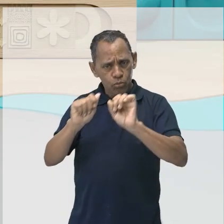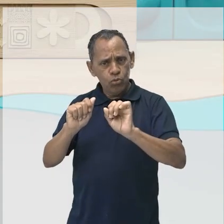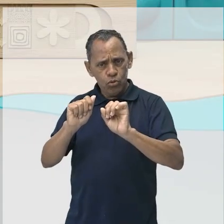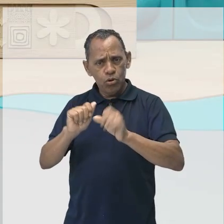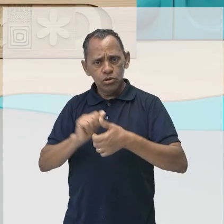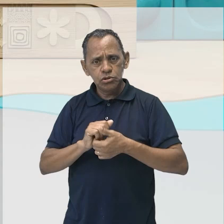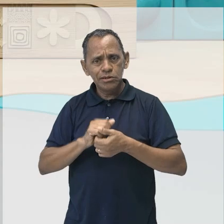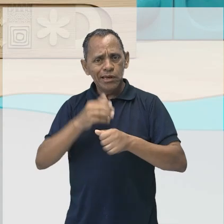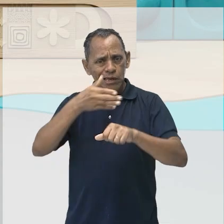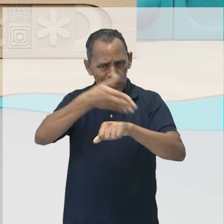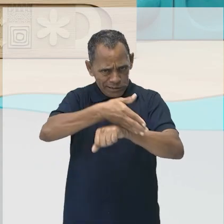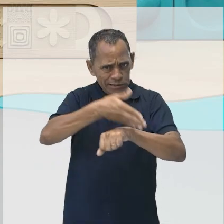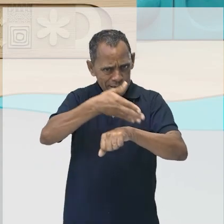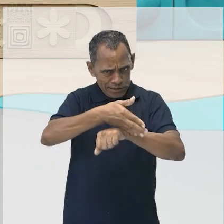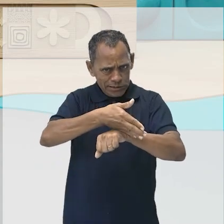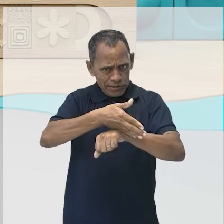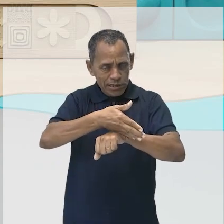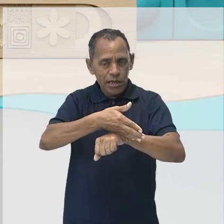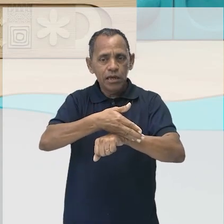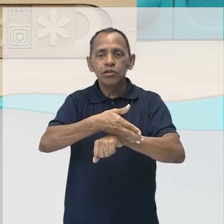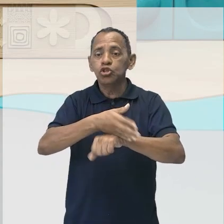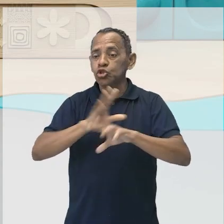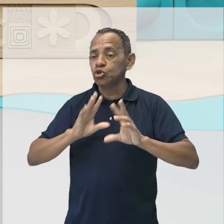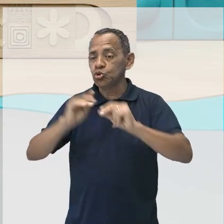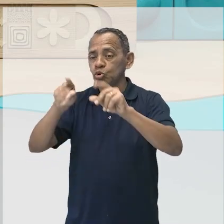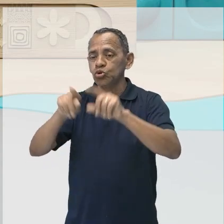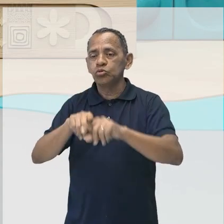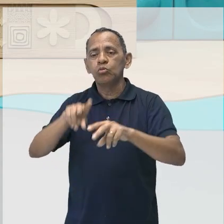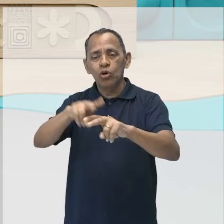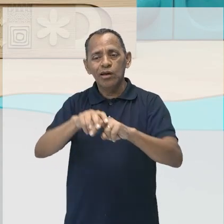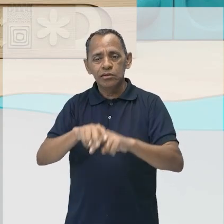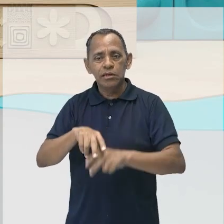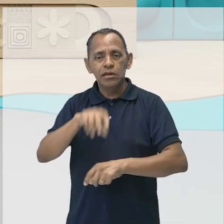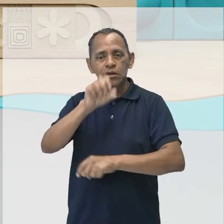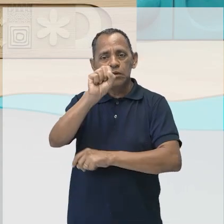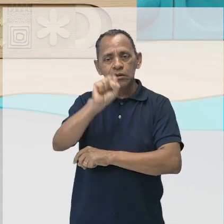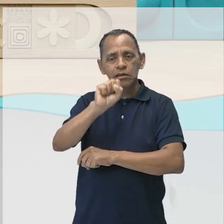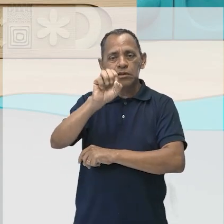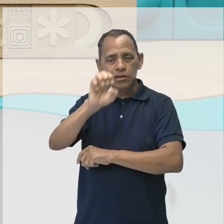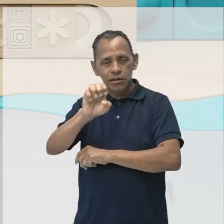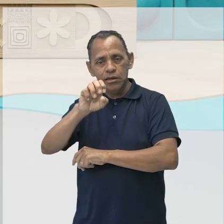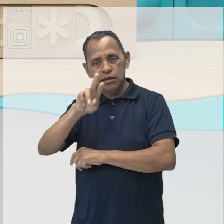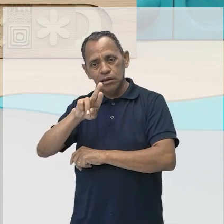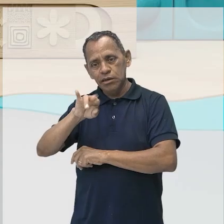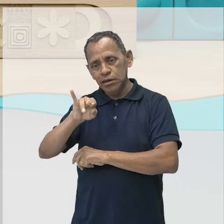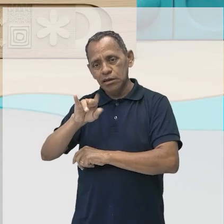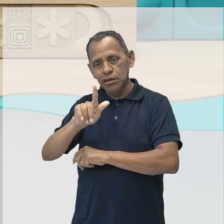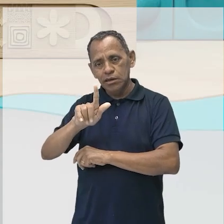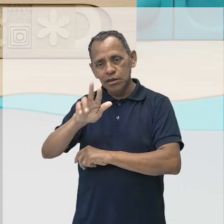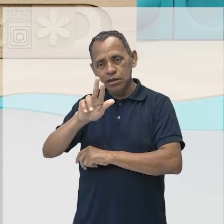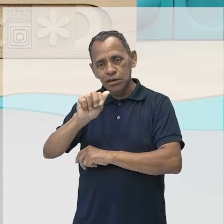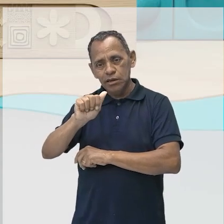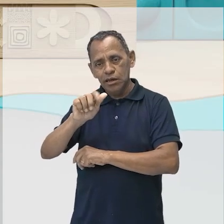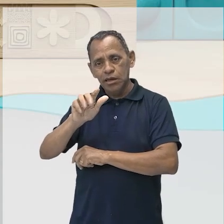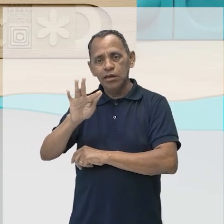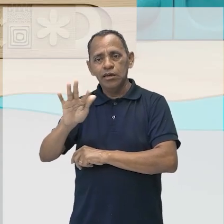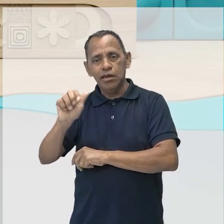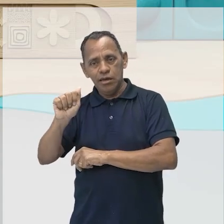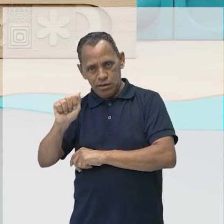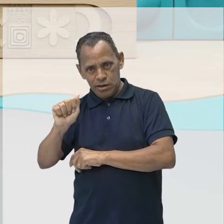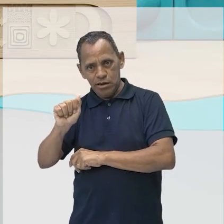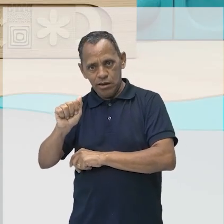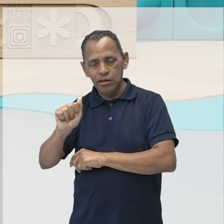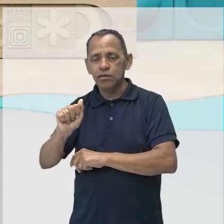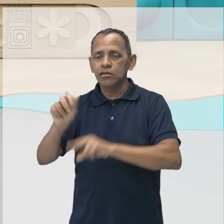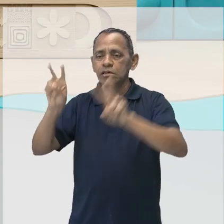a todos, principalmente através da serigrafia. E eles utilizavam muito a questão do quê? Como se fosse uma história